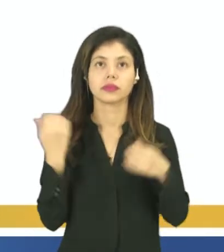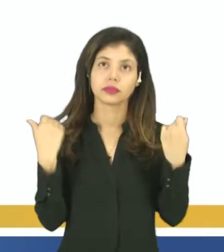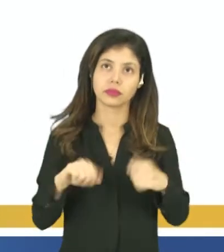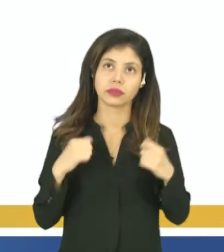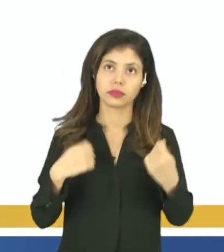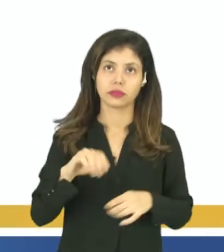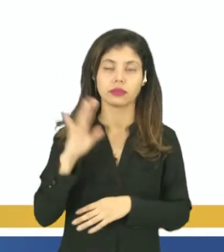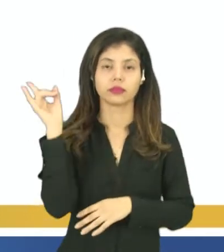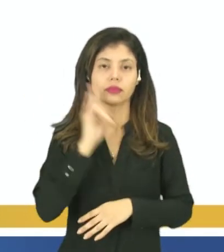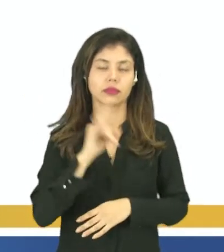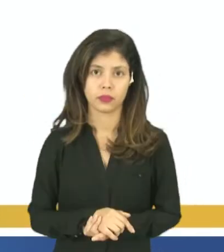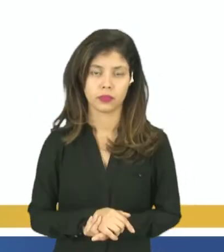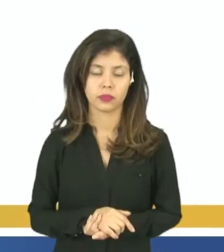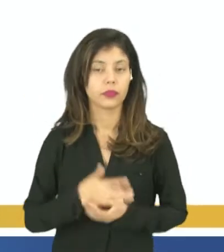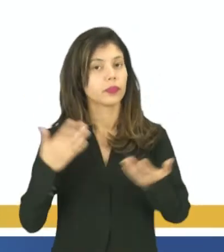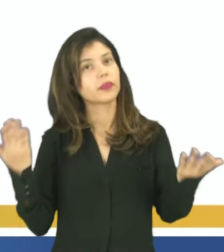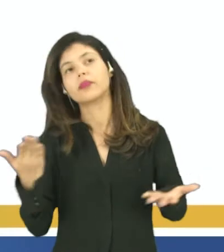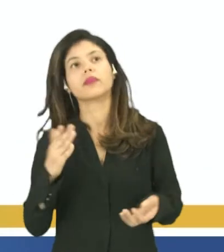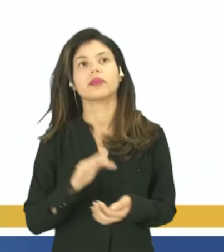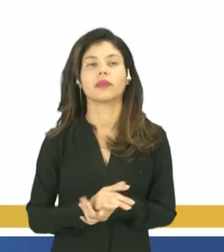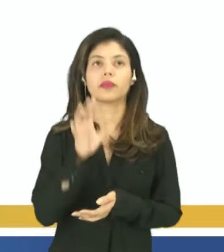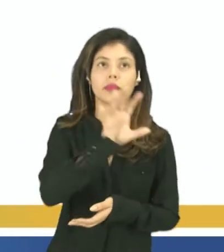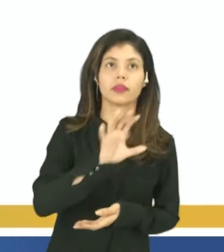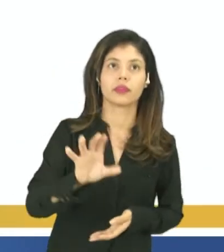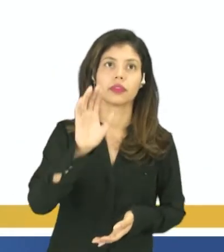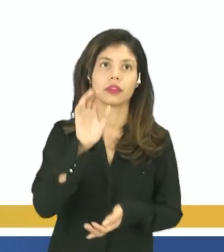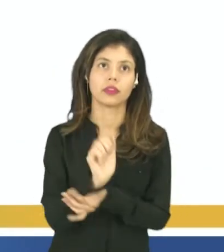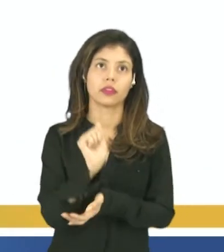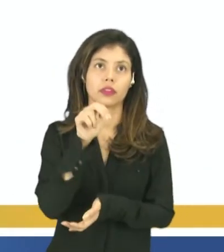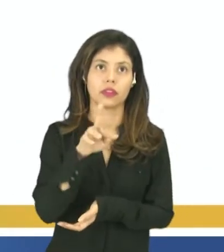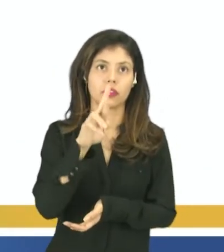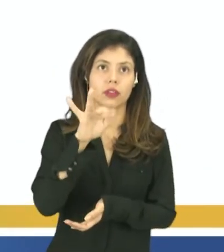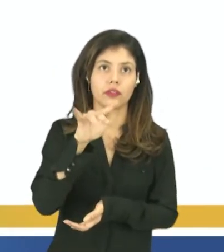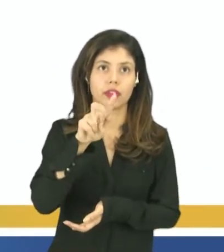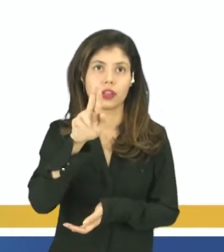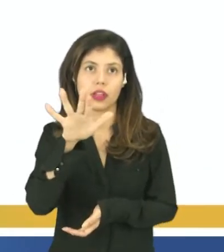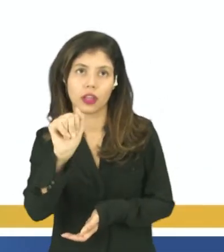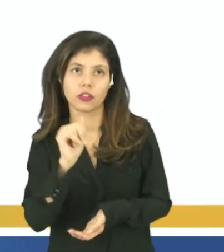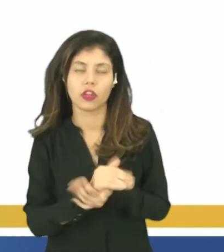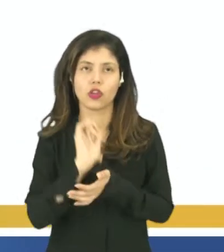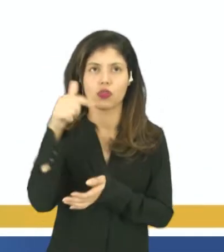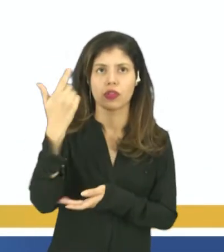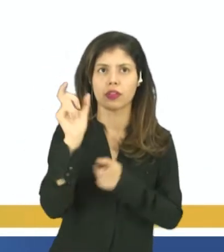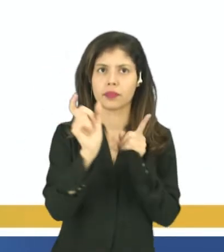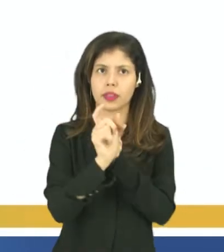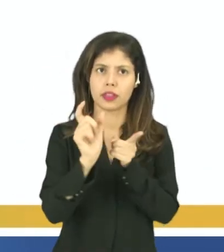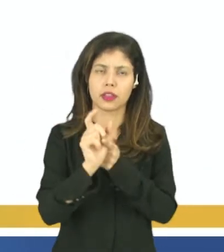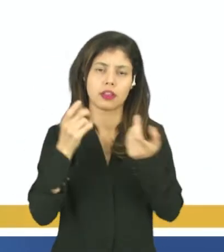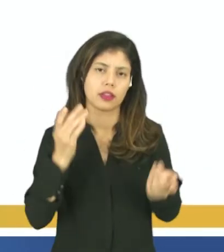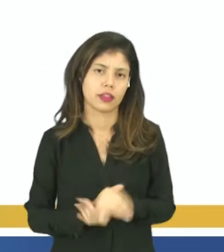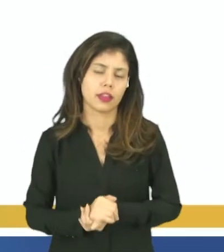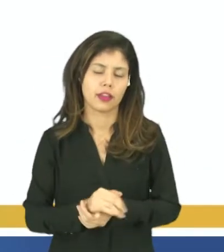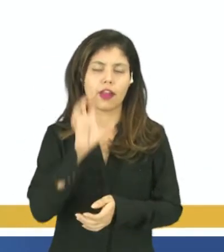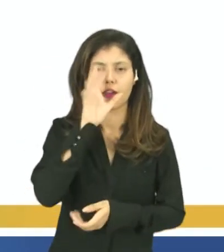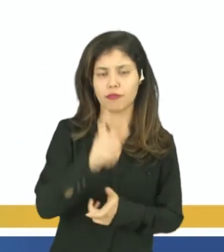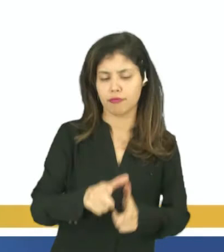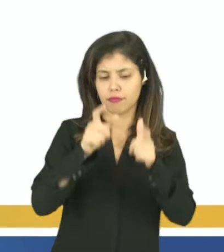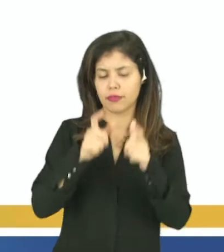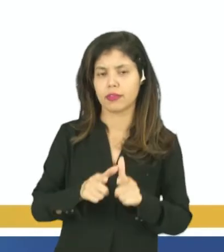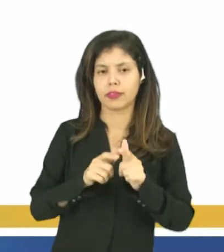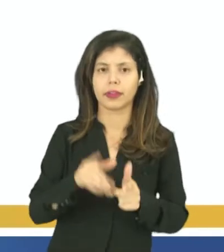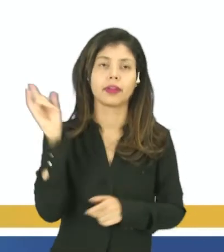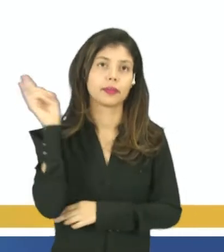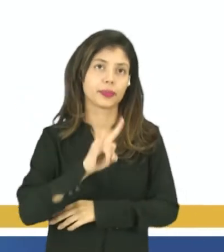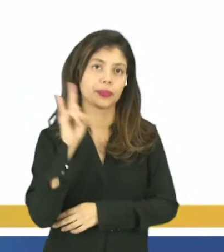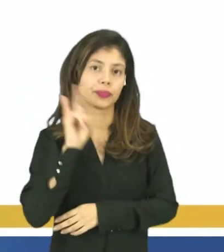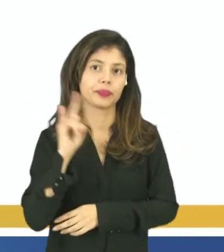requisitada pela Bolívia, chamada de região de Antofagasta. Em outras palavras, essa era a região que a